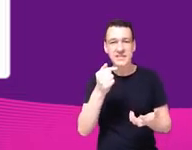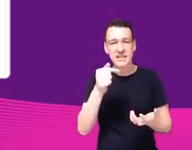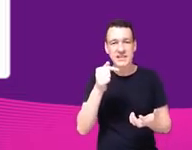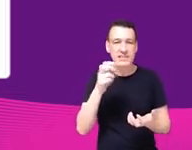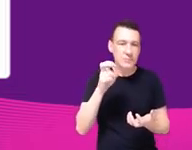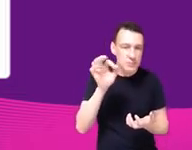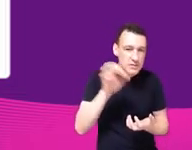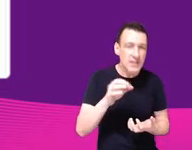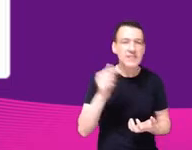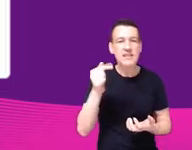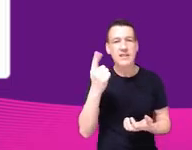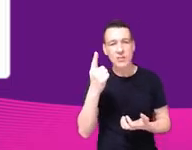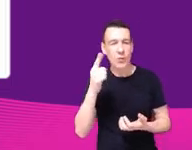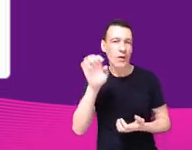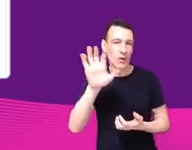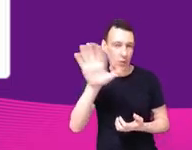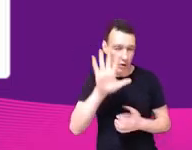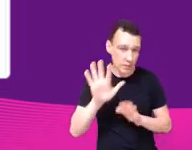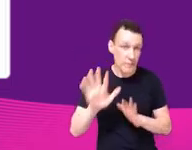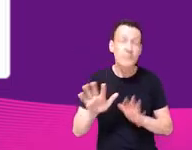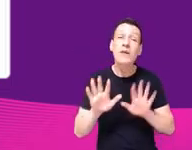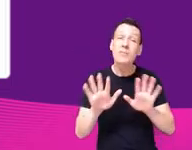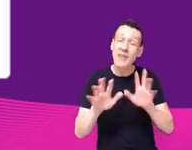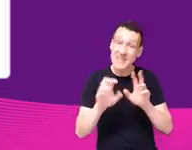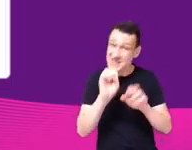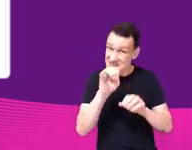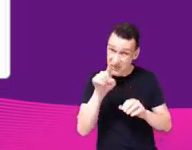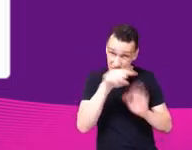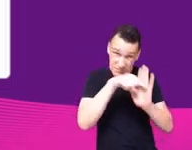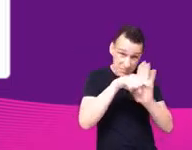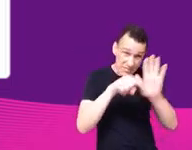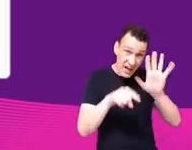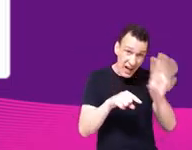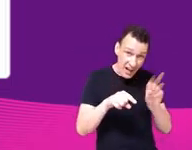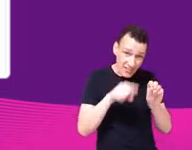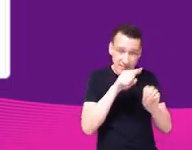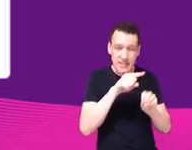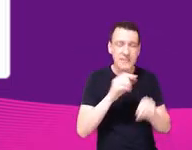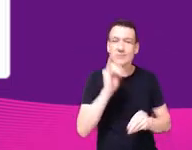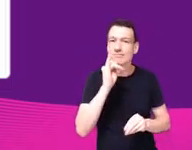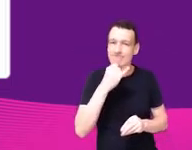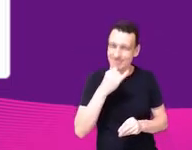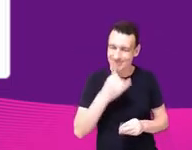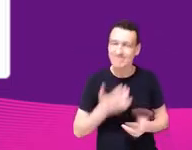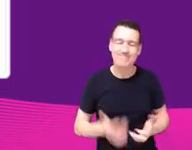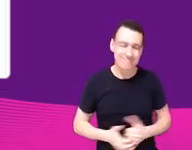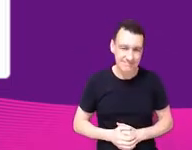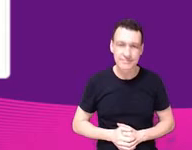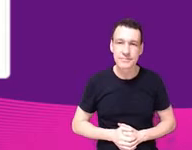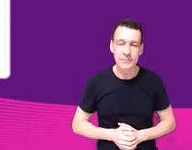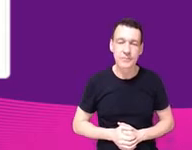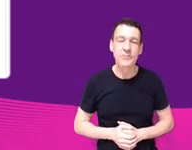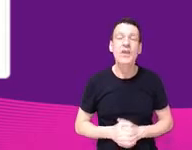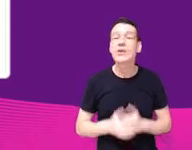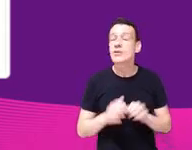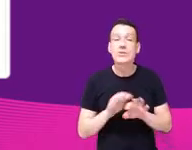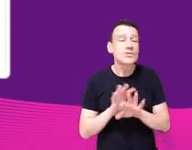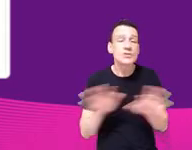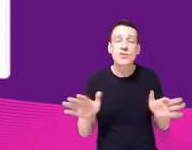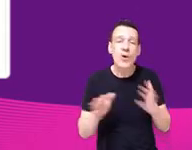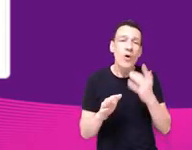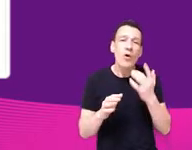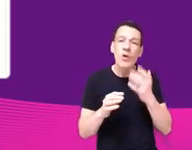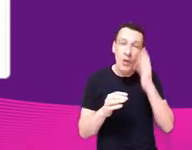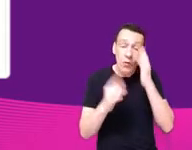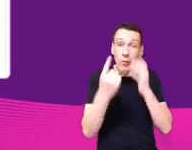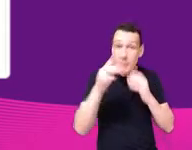quando nós olhamos para os dados da África, isso é muito desanimador, né? Apenas 1,3 transplantes por milhão